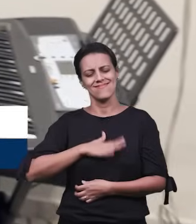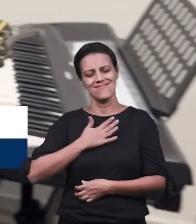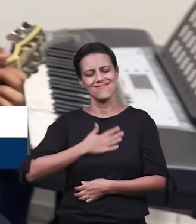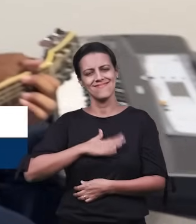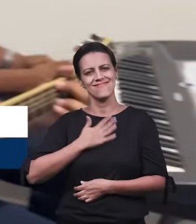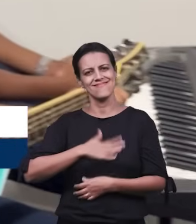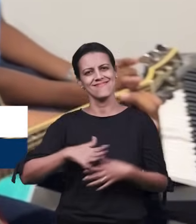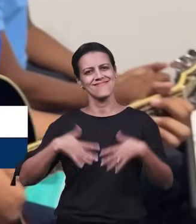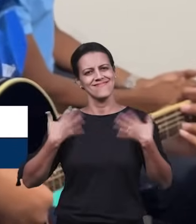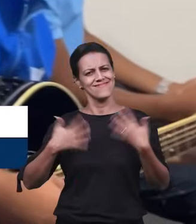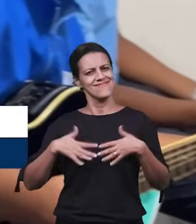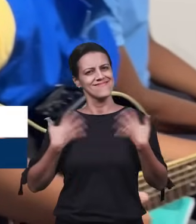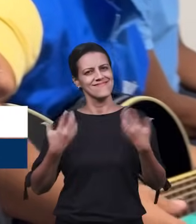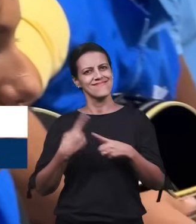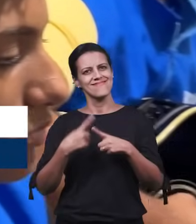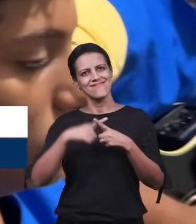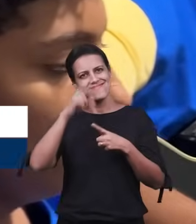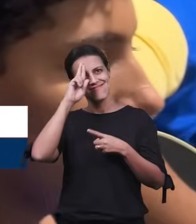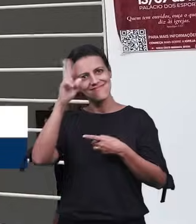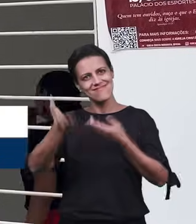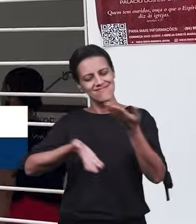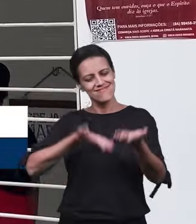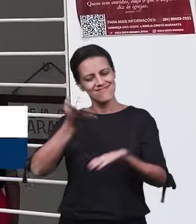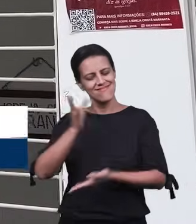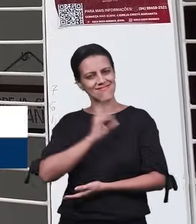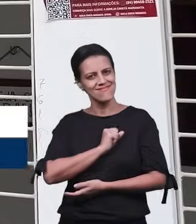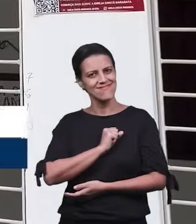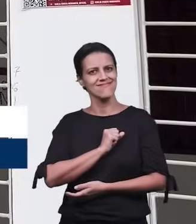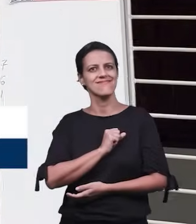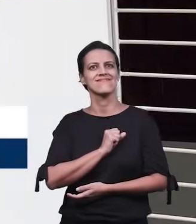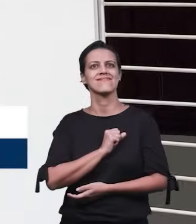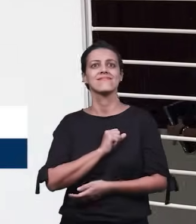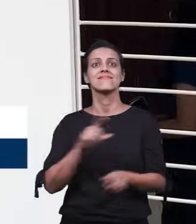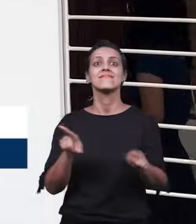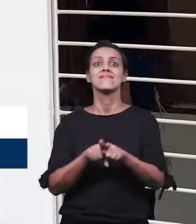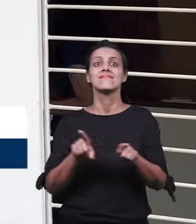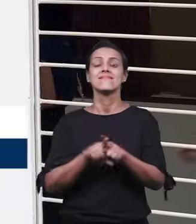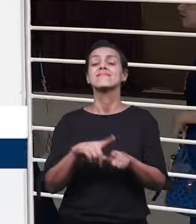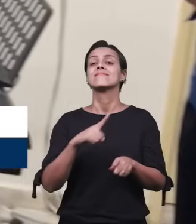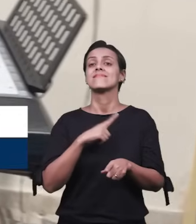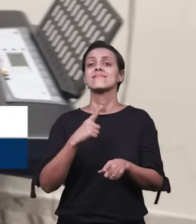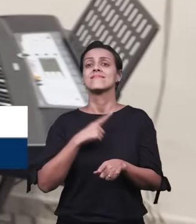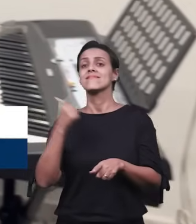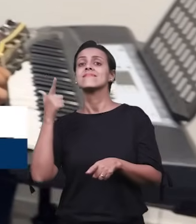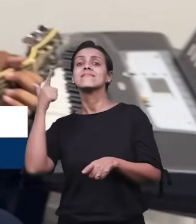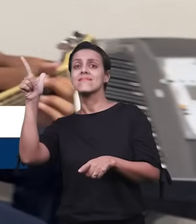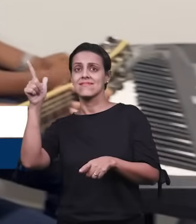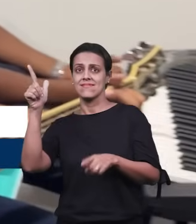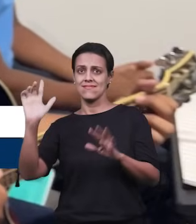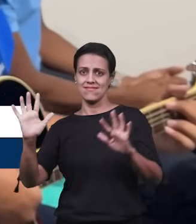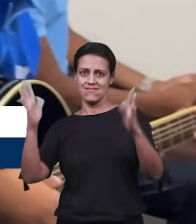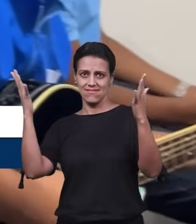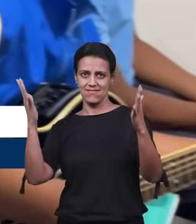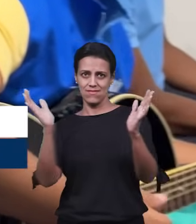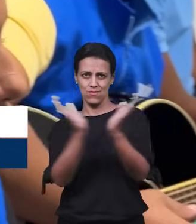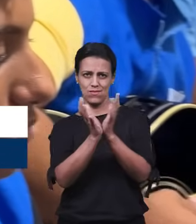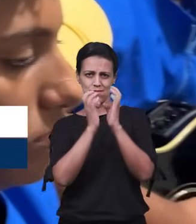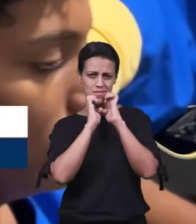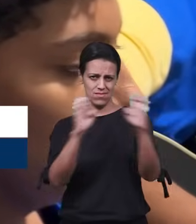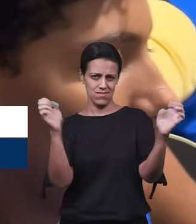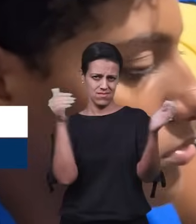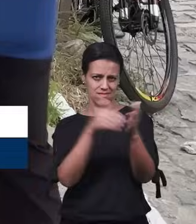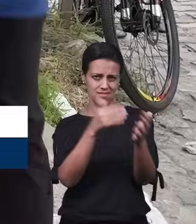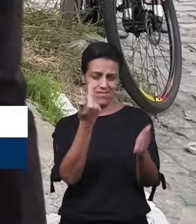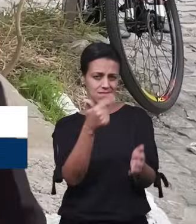lá ainda houve um outro evento no interior. O grupo do Evangelho Sem Fronteiras realizou um trabalho evangelístico na cidade de Caicó, interior do